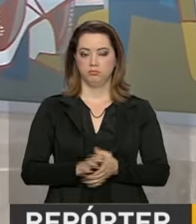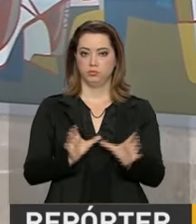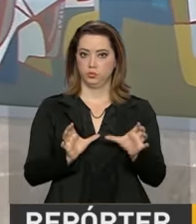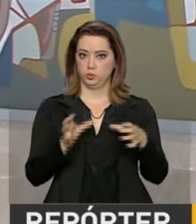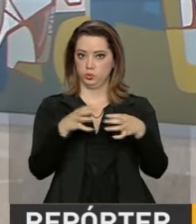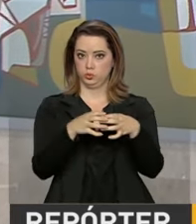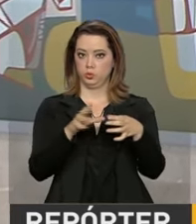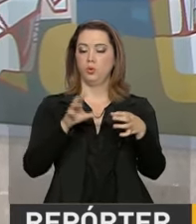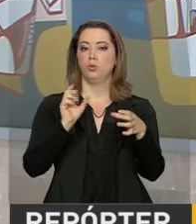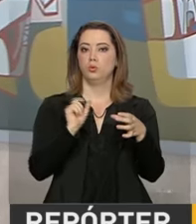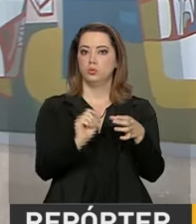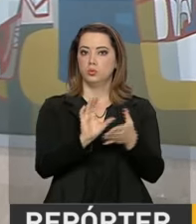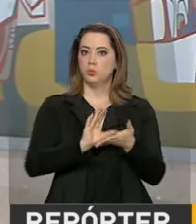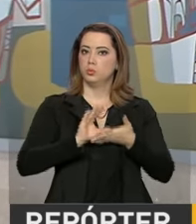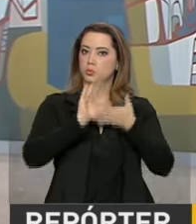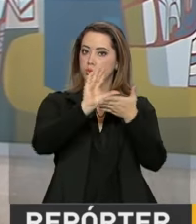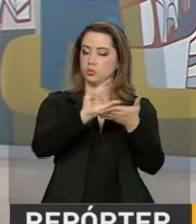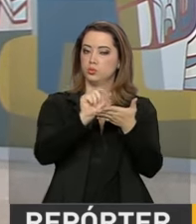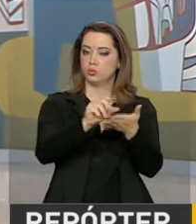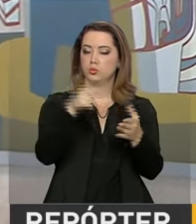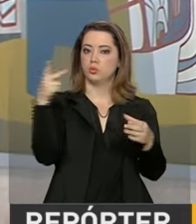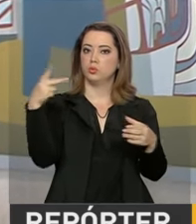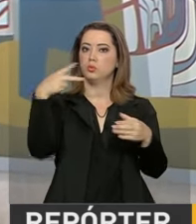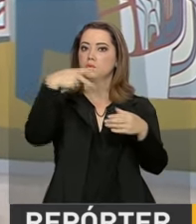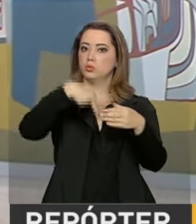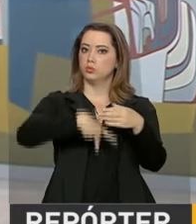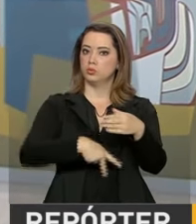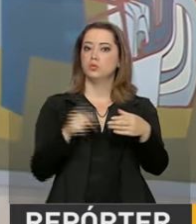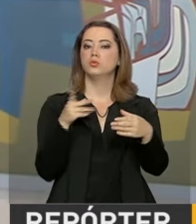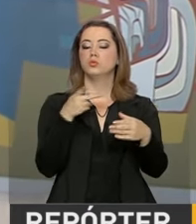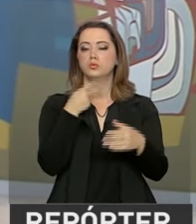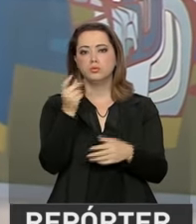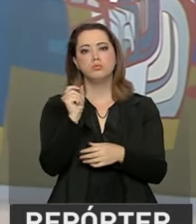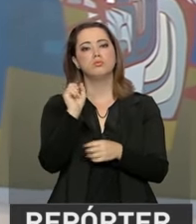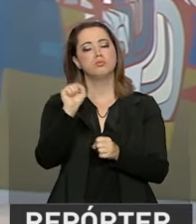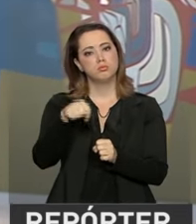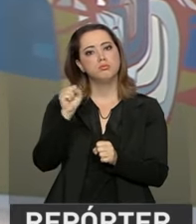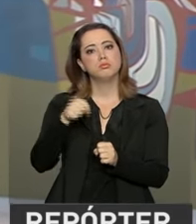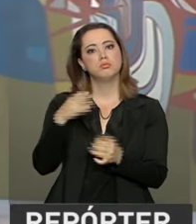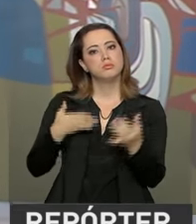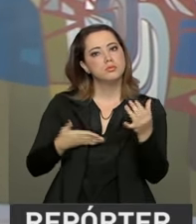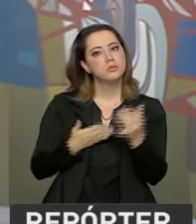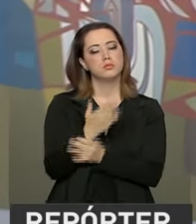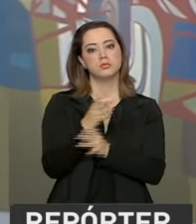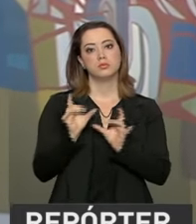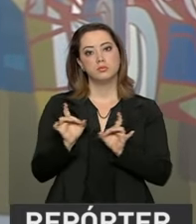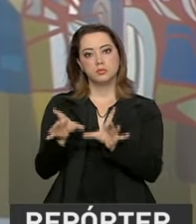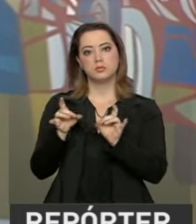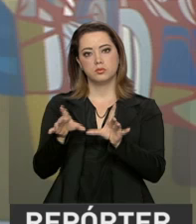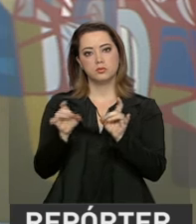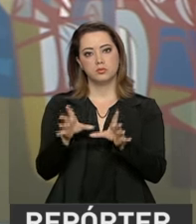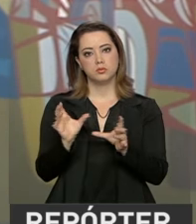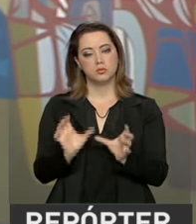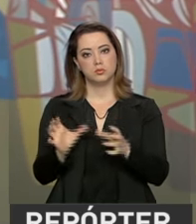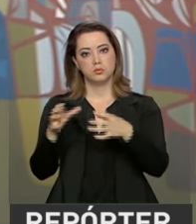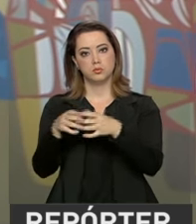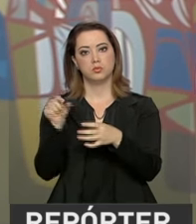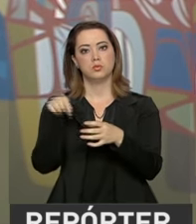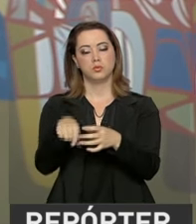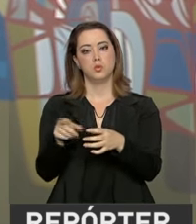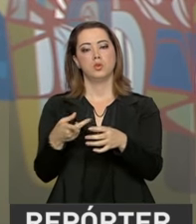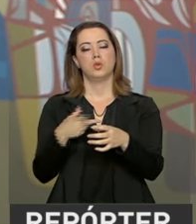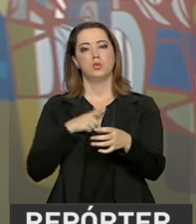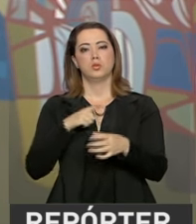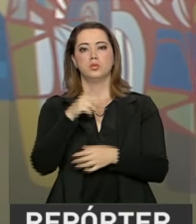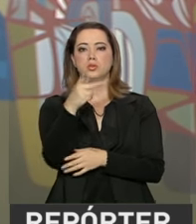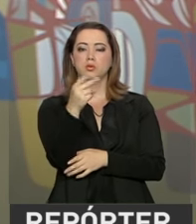Administração da Petrobras aprovou em reunião realizada ontem a venda da participação da Petrobras no Bloco de Exploração